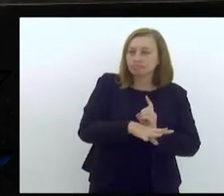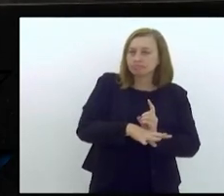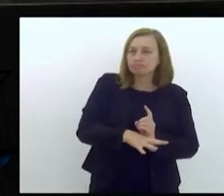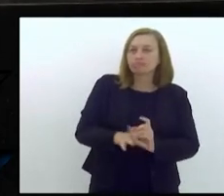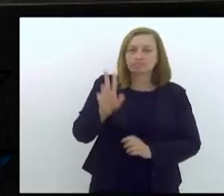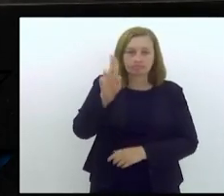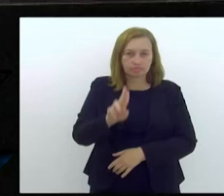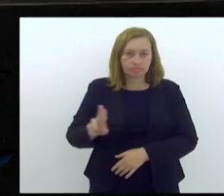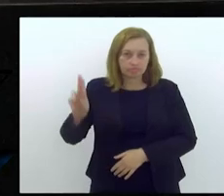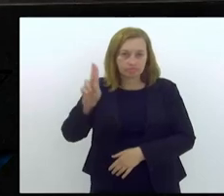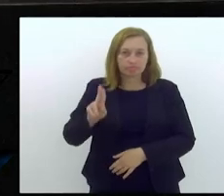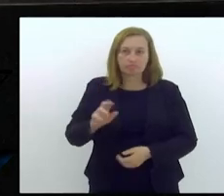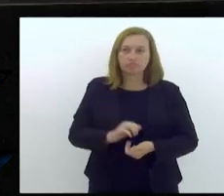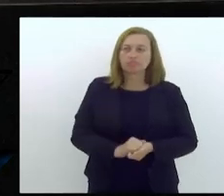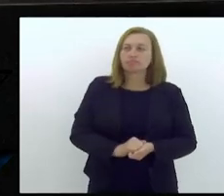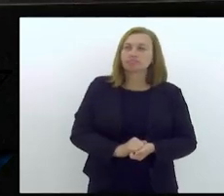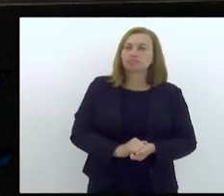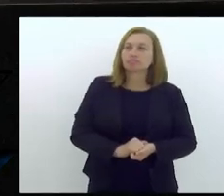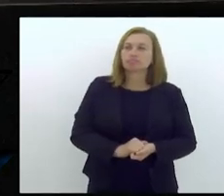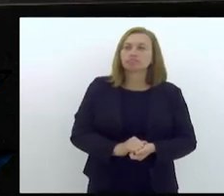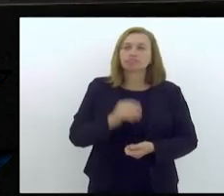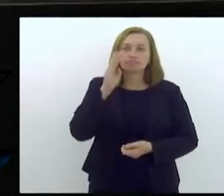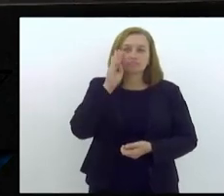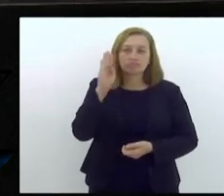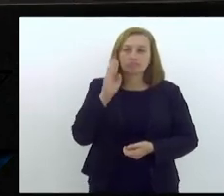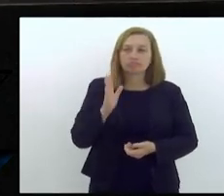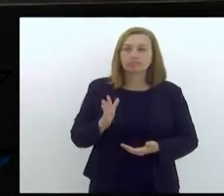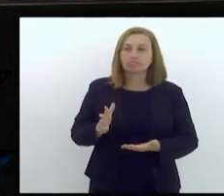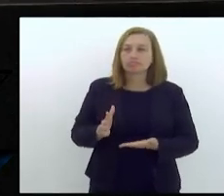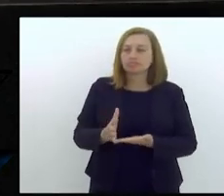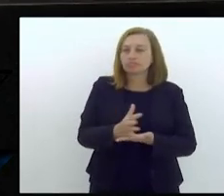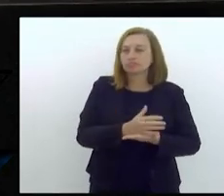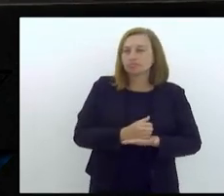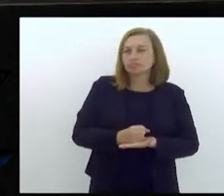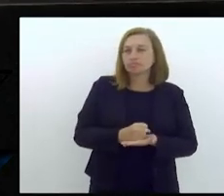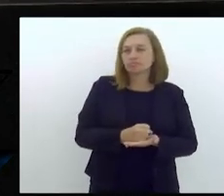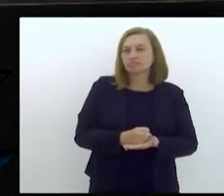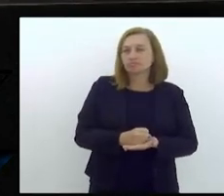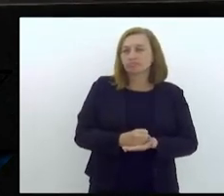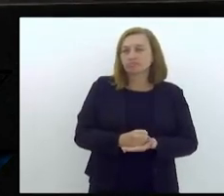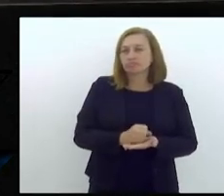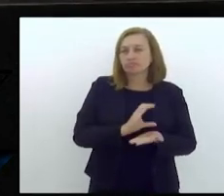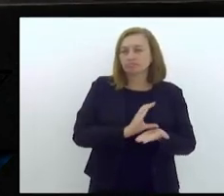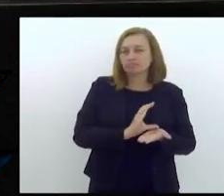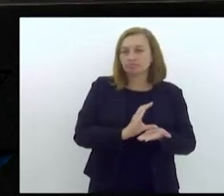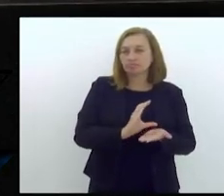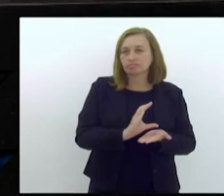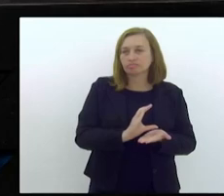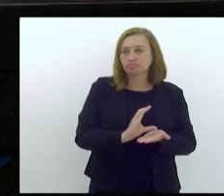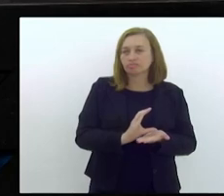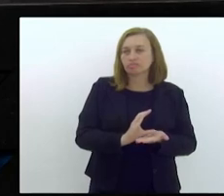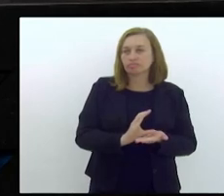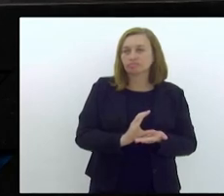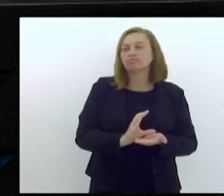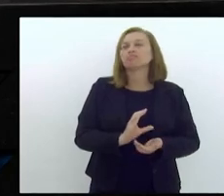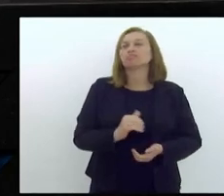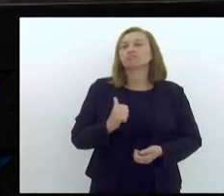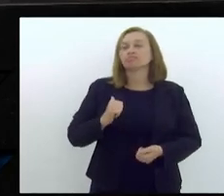Universidade vai ter como prioridade o recebimento de auxílio estudantil para os estudantes cotistas